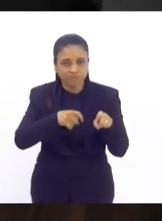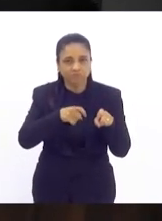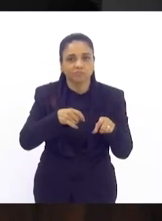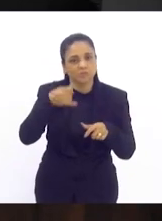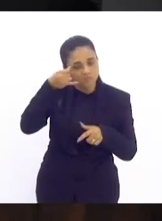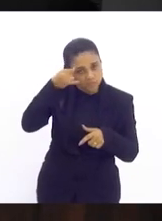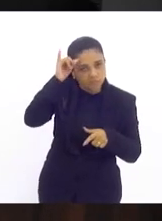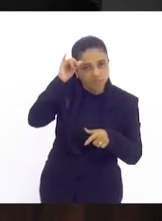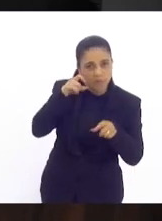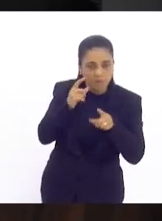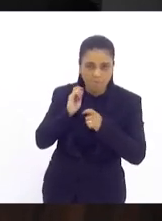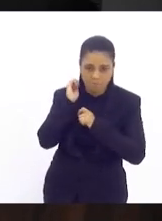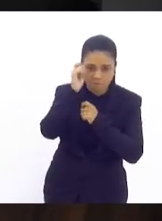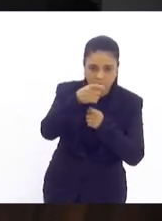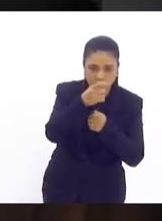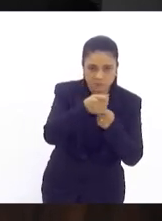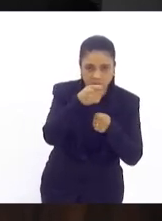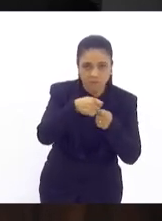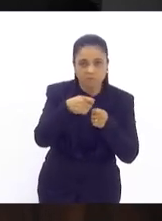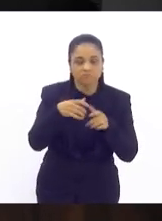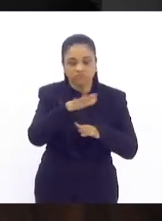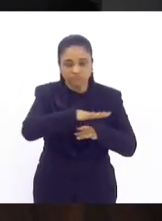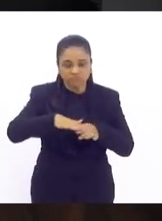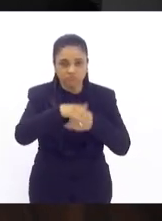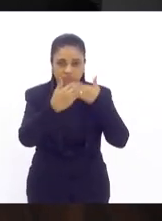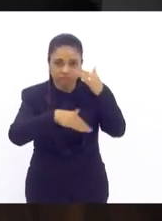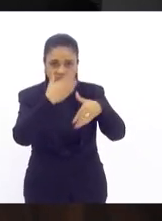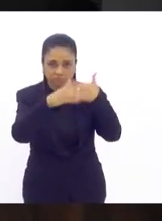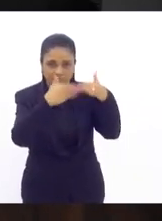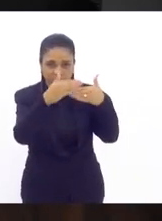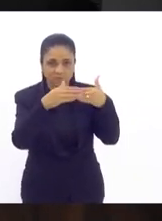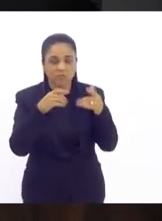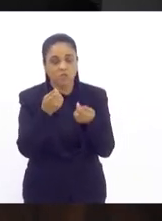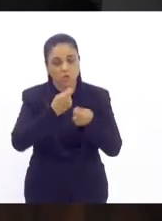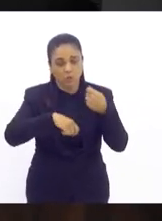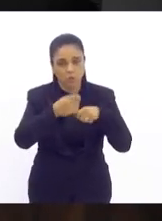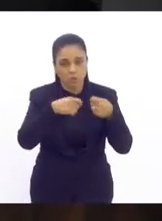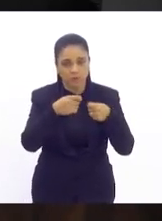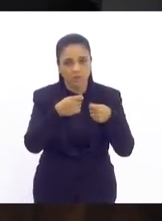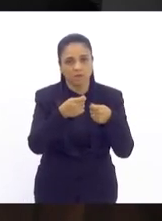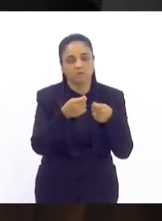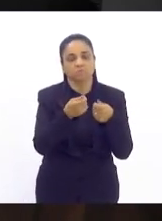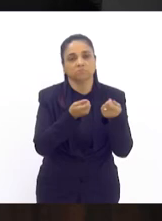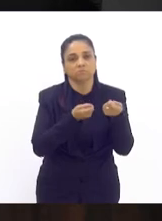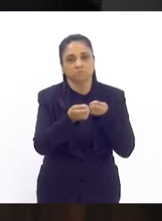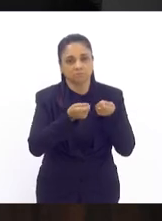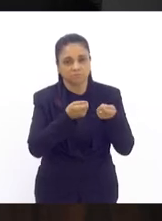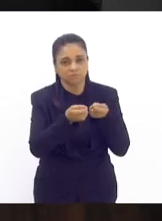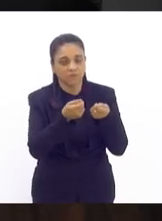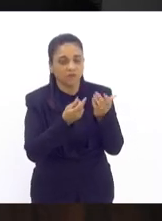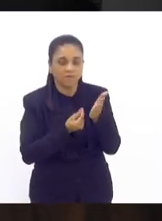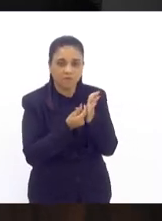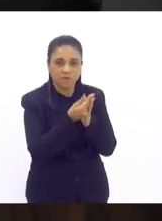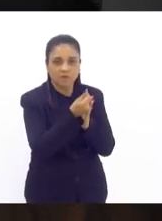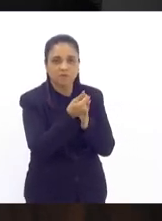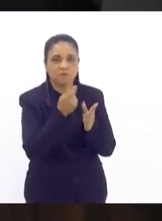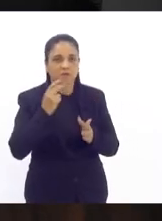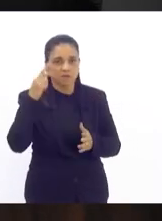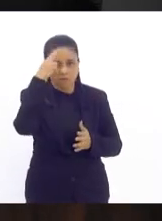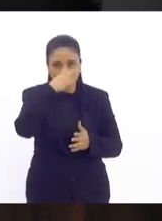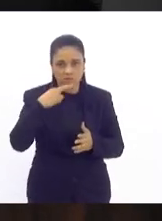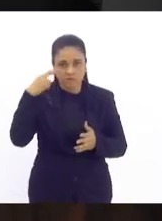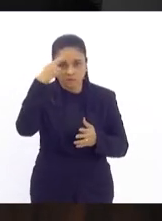de assuntos municipais de desenvolvimento Regional de Economia Indústria e Comércio e de orçamento Finanças e fiscalização